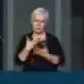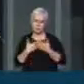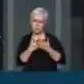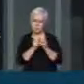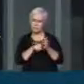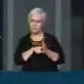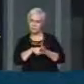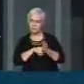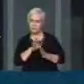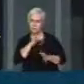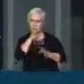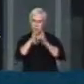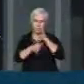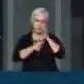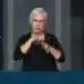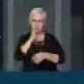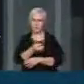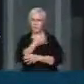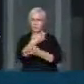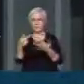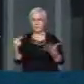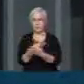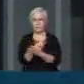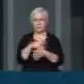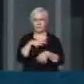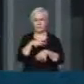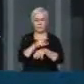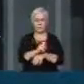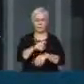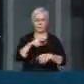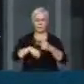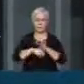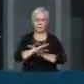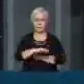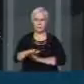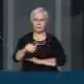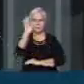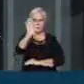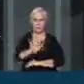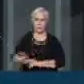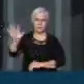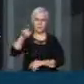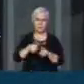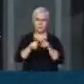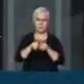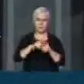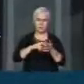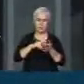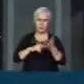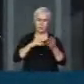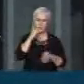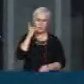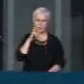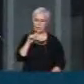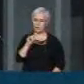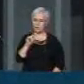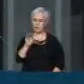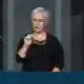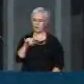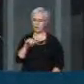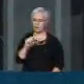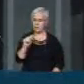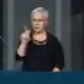acompanhado e denunciado vários casos de exploração de crianças no Brasil. Estamos com a relatora, a deputada Lilian Sá, sentada aí na mesa.